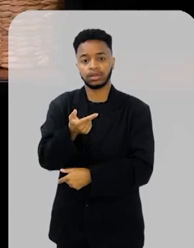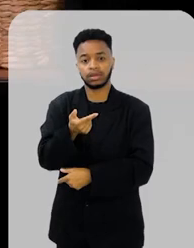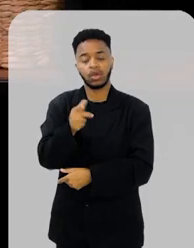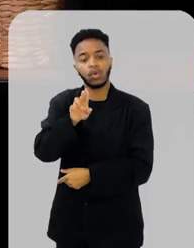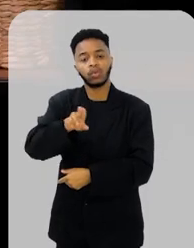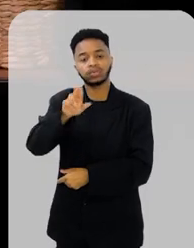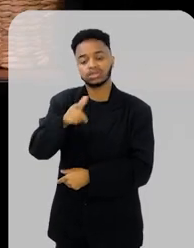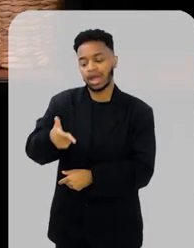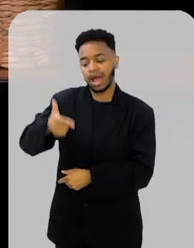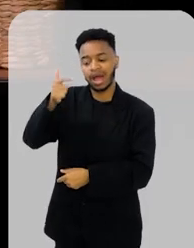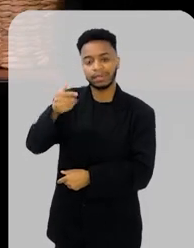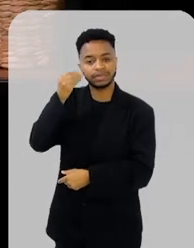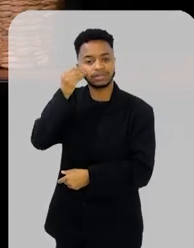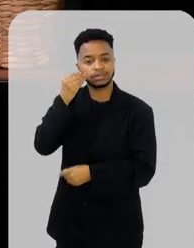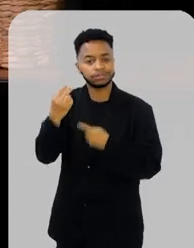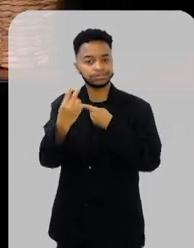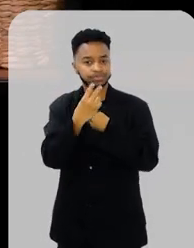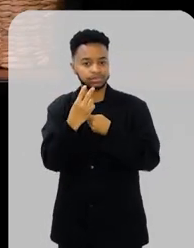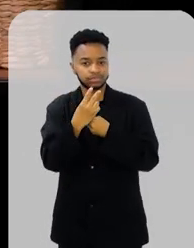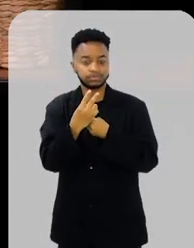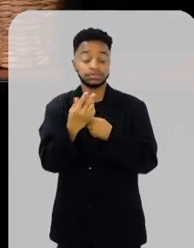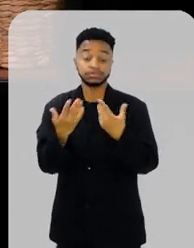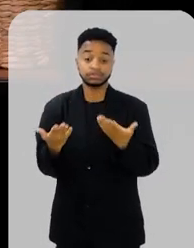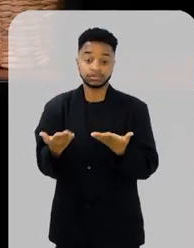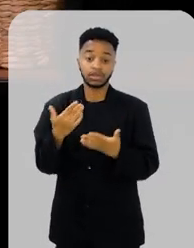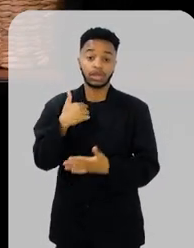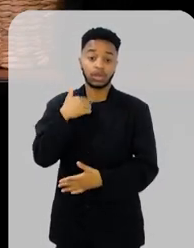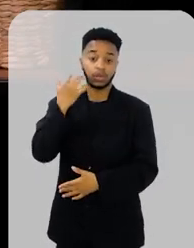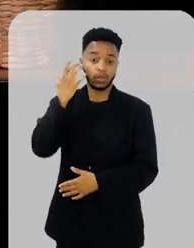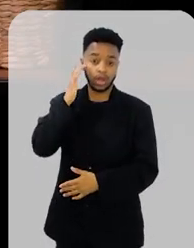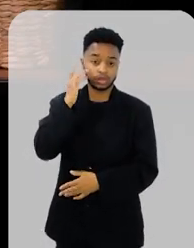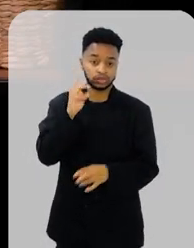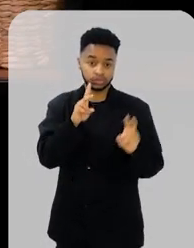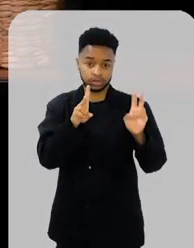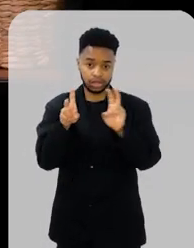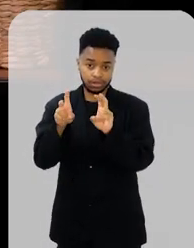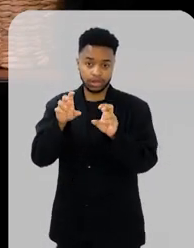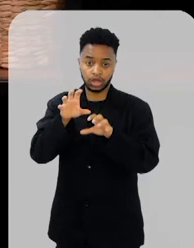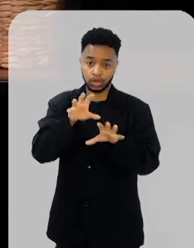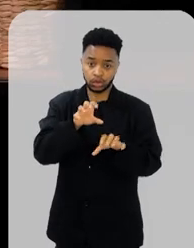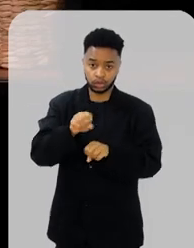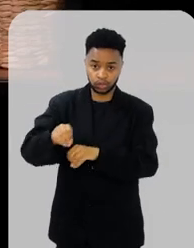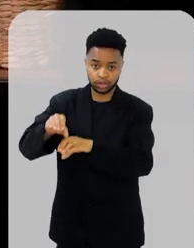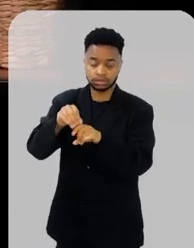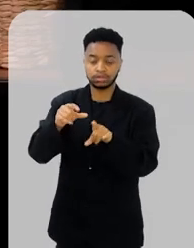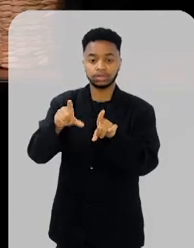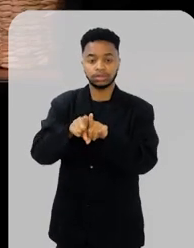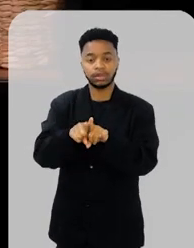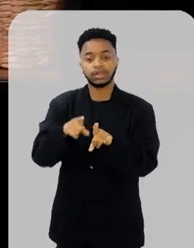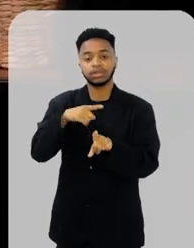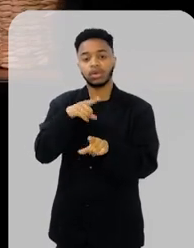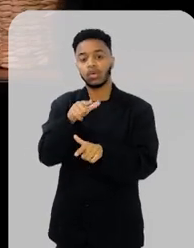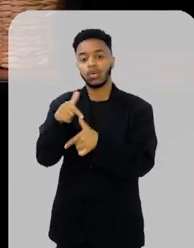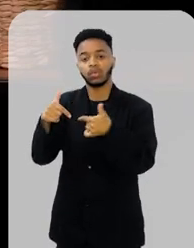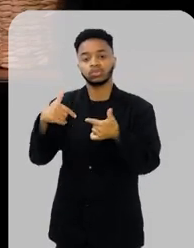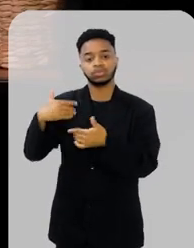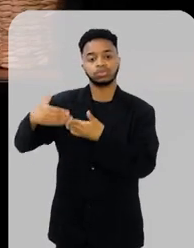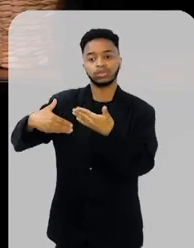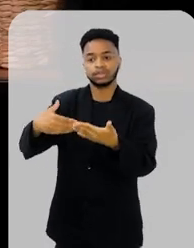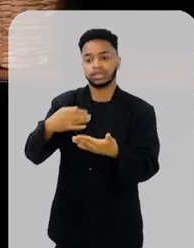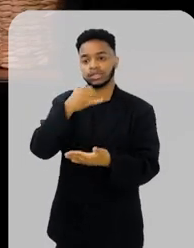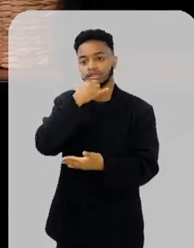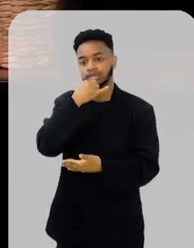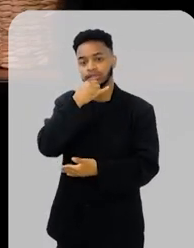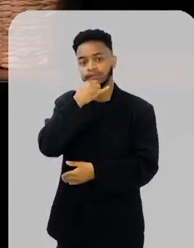você empunhar uma arma para se defender. Então, eu acho que dentro da questão da educação, e a gente tem processos, inclusive, por